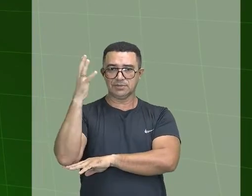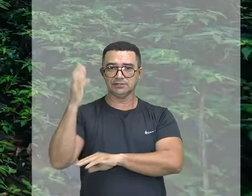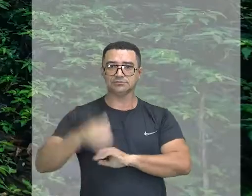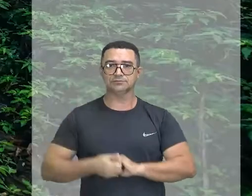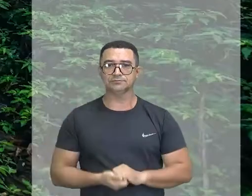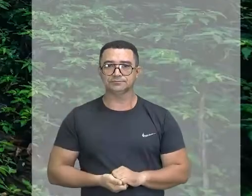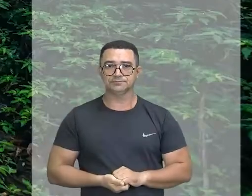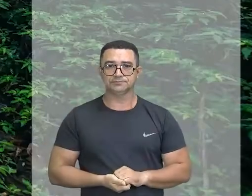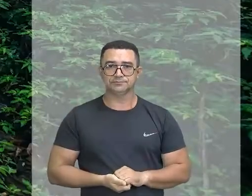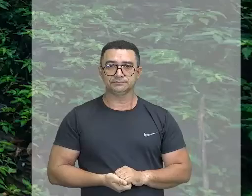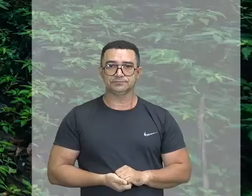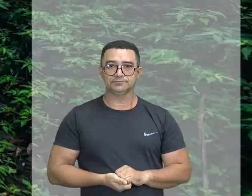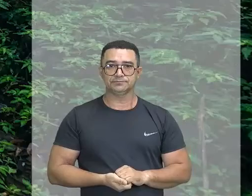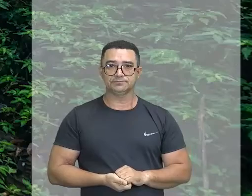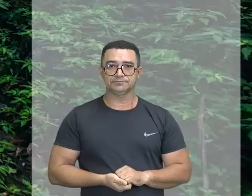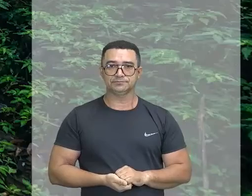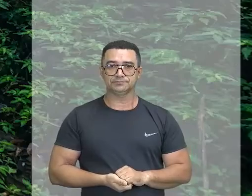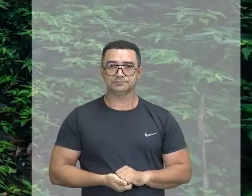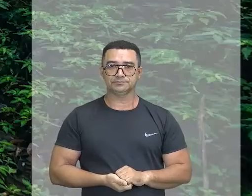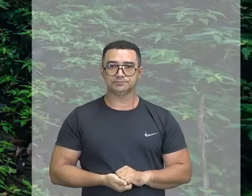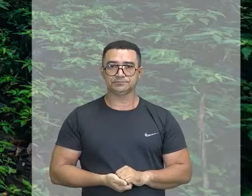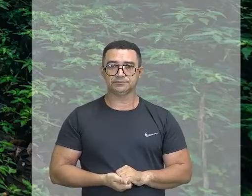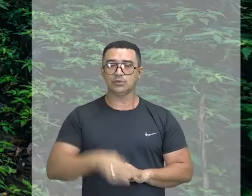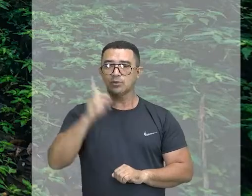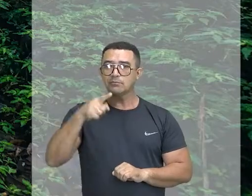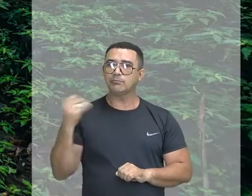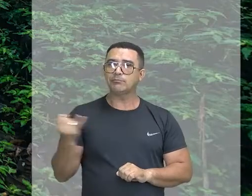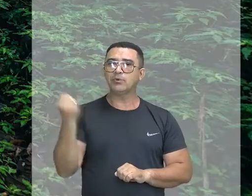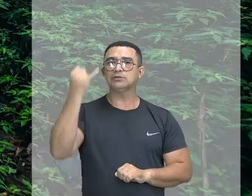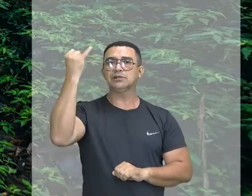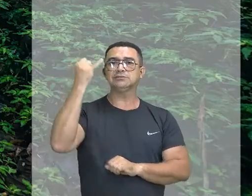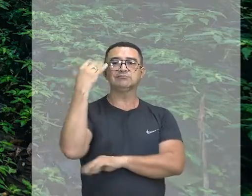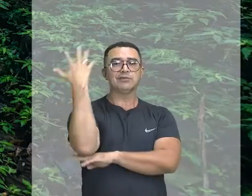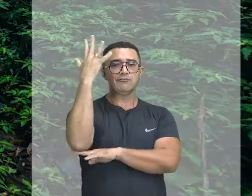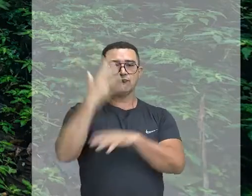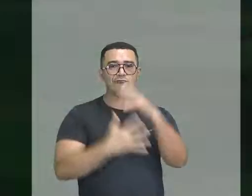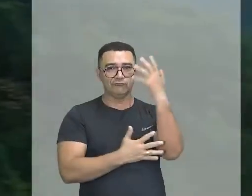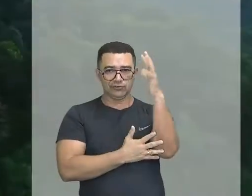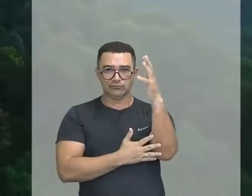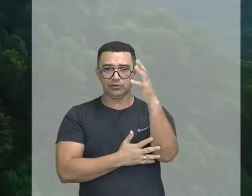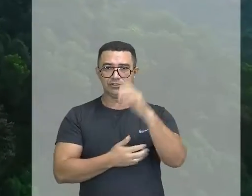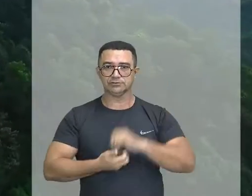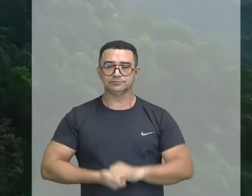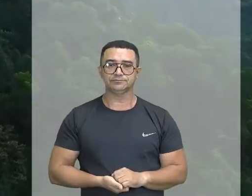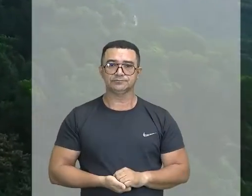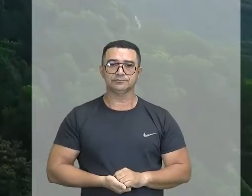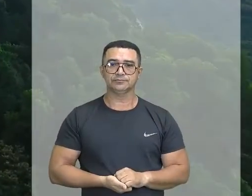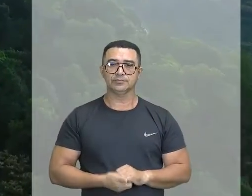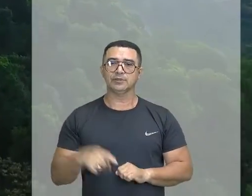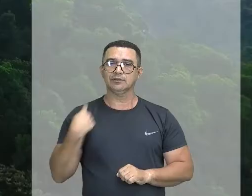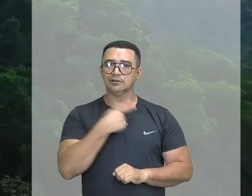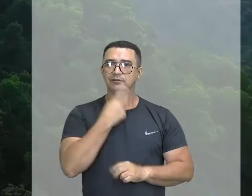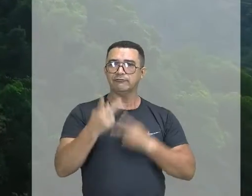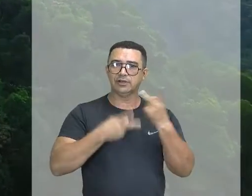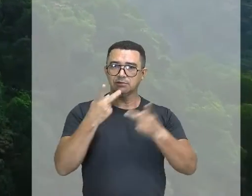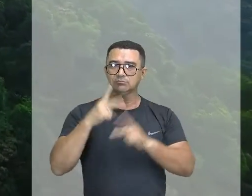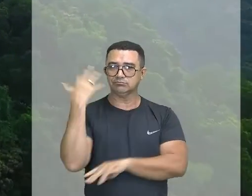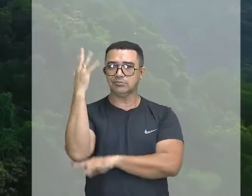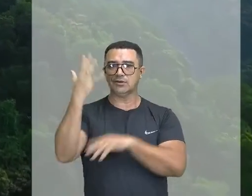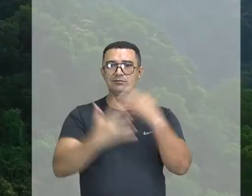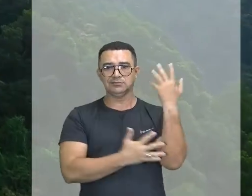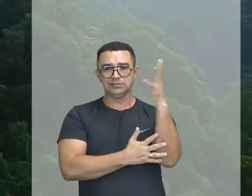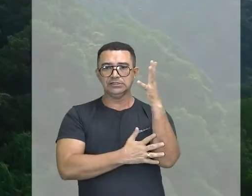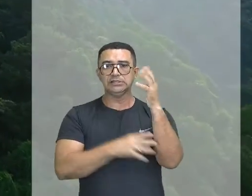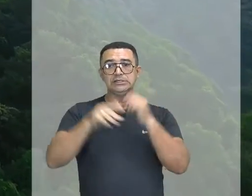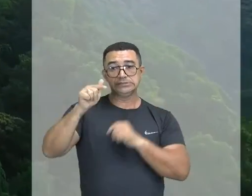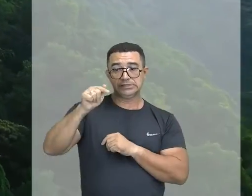amazônica. Começa essa fala ressaltando a importância da Amazônia para o sistema climático global. Nós estamos falando de uma área de aproximadamente 7 milhões